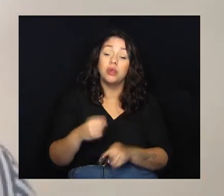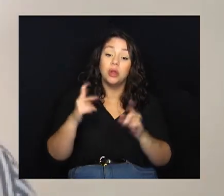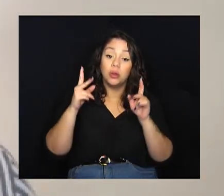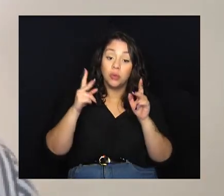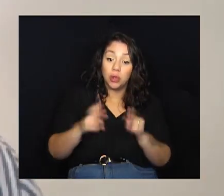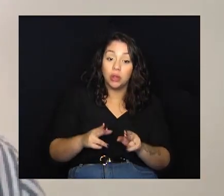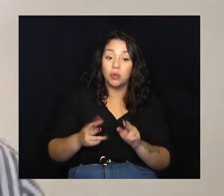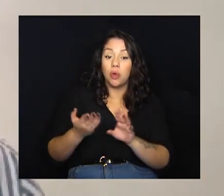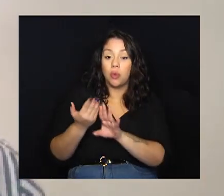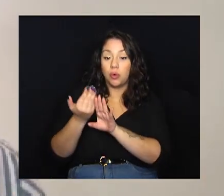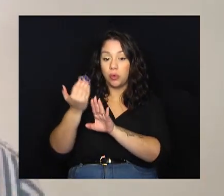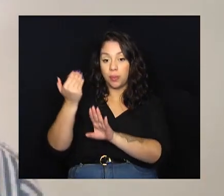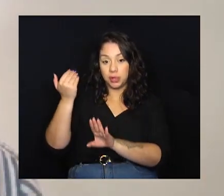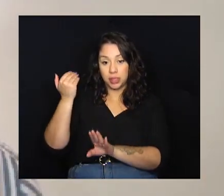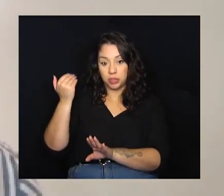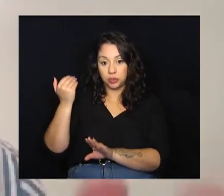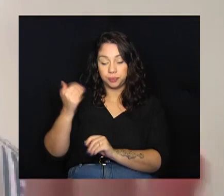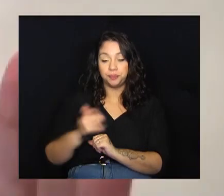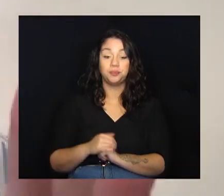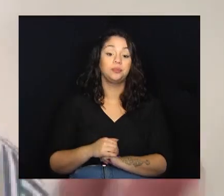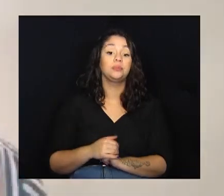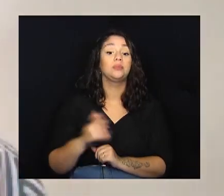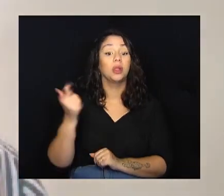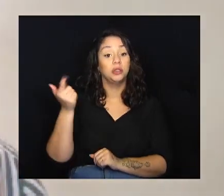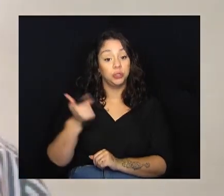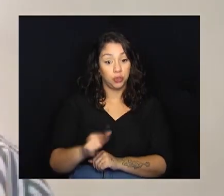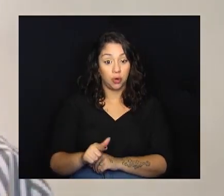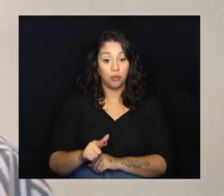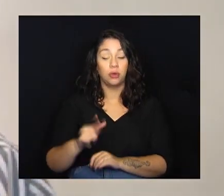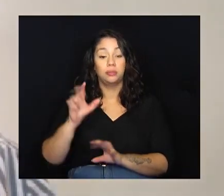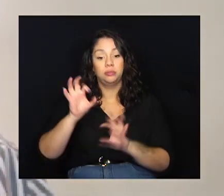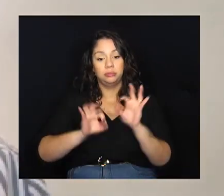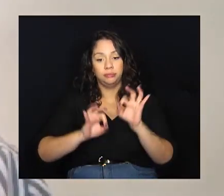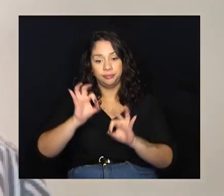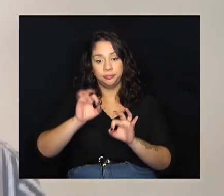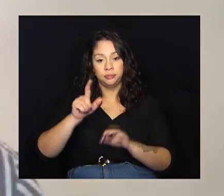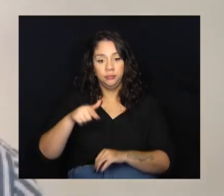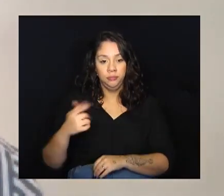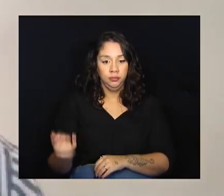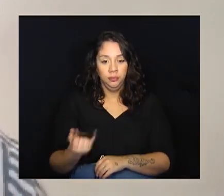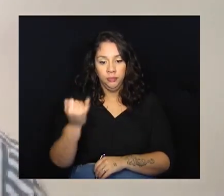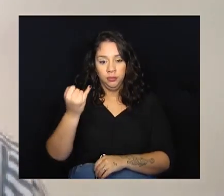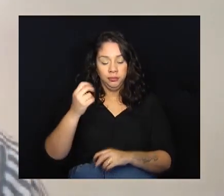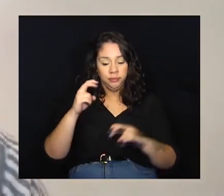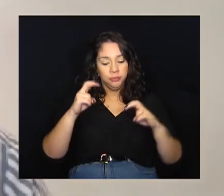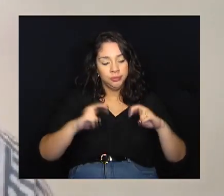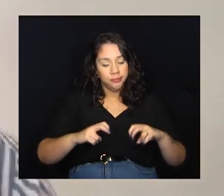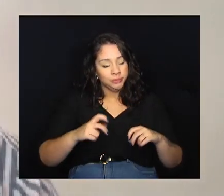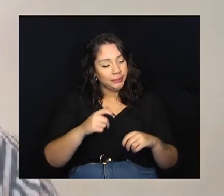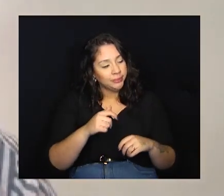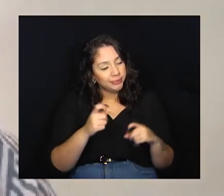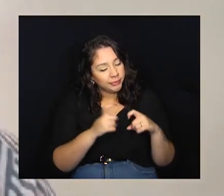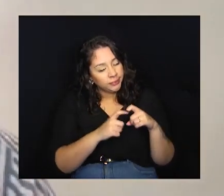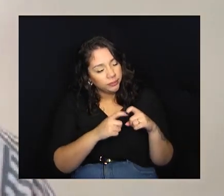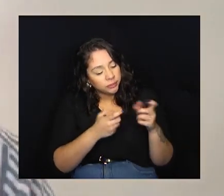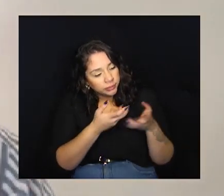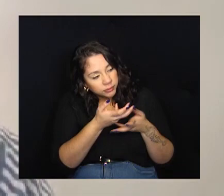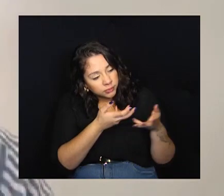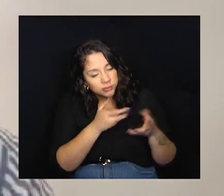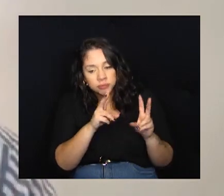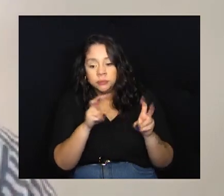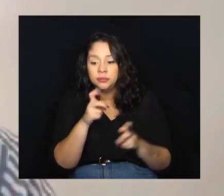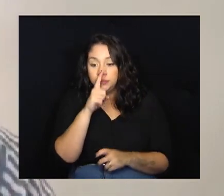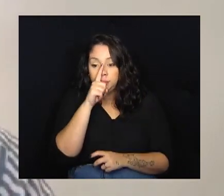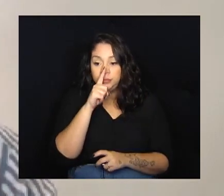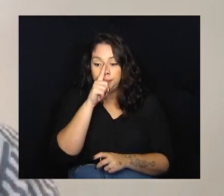como no passado então mais uma vez planejamento importante é você sentar com seu médico nesse caso falando de risco